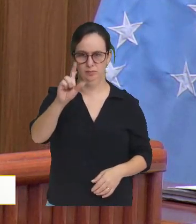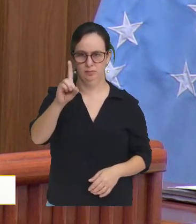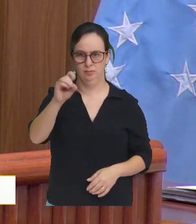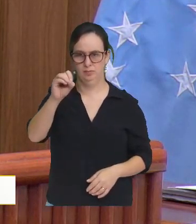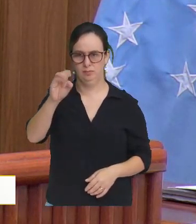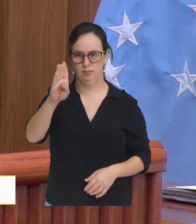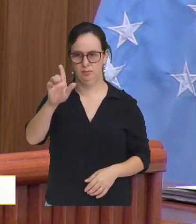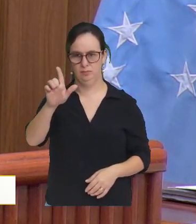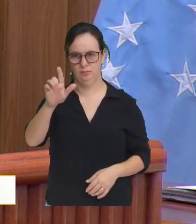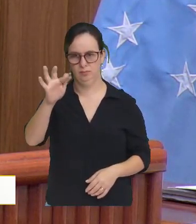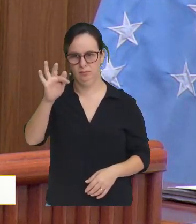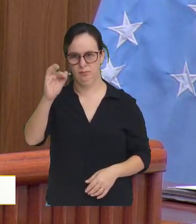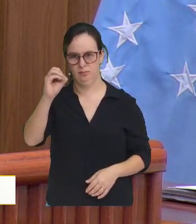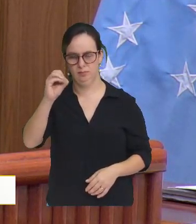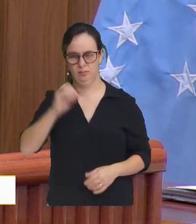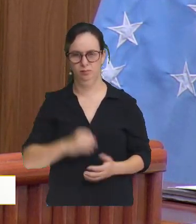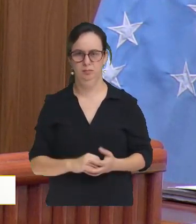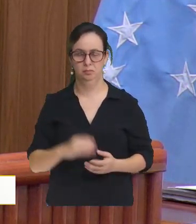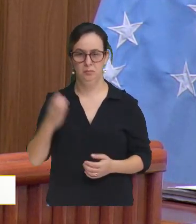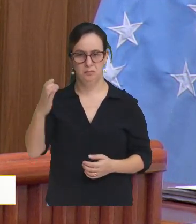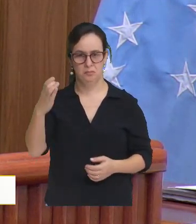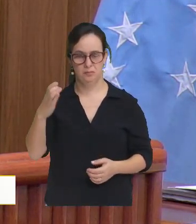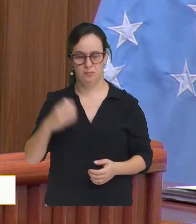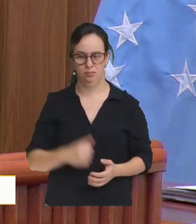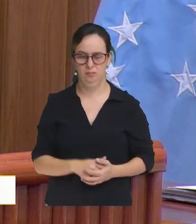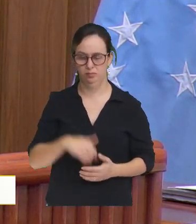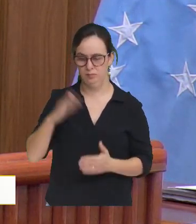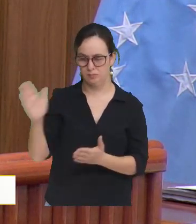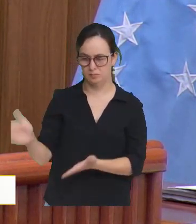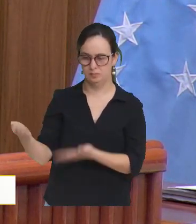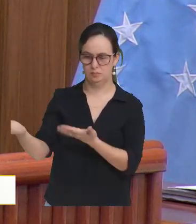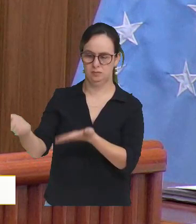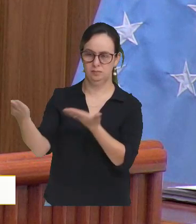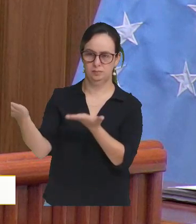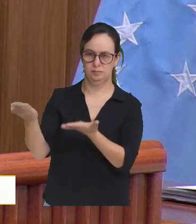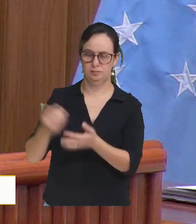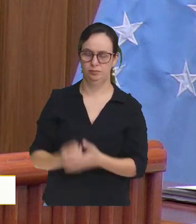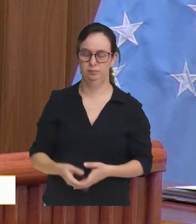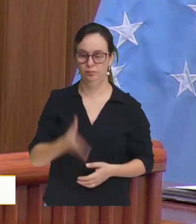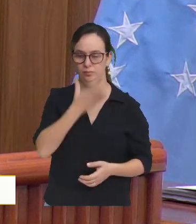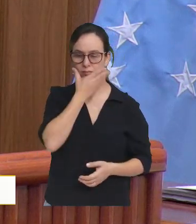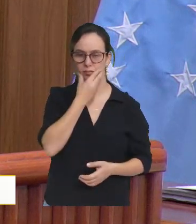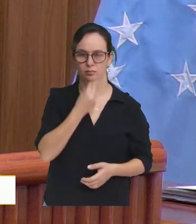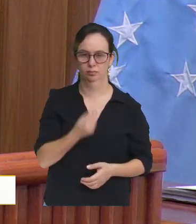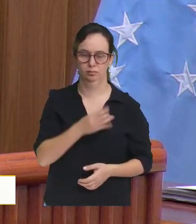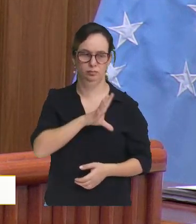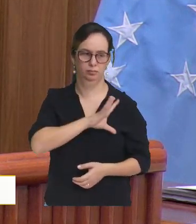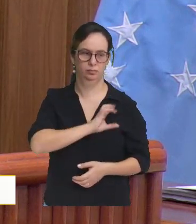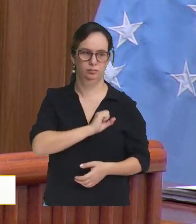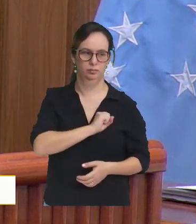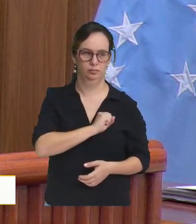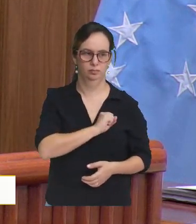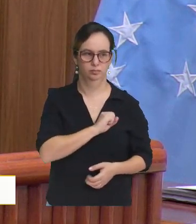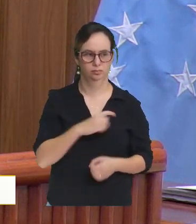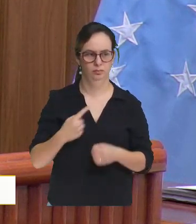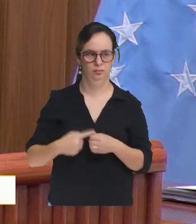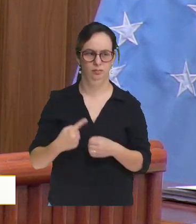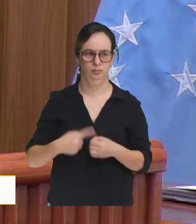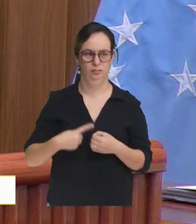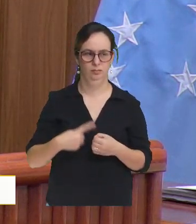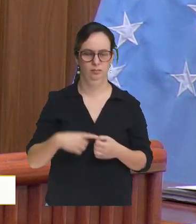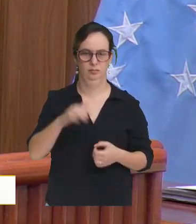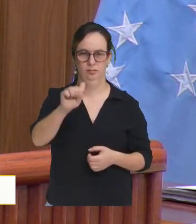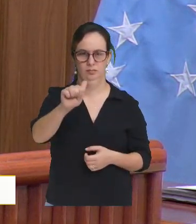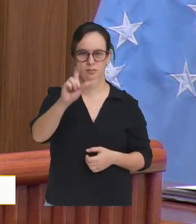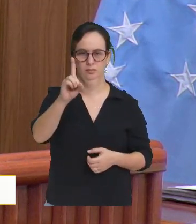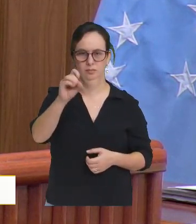mente homenagear um grande homem que muito amou nossa cidade. Dr. Adolfo José Machado